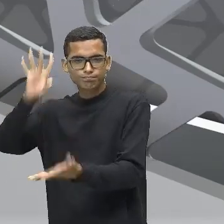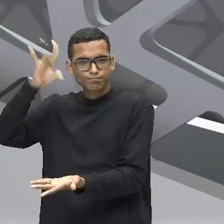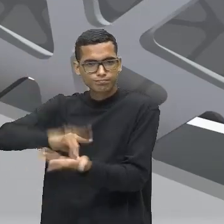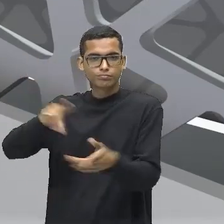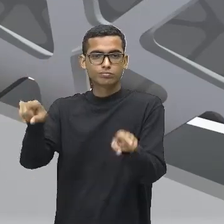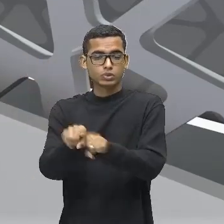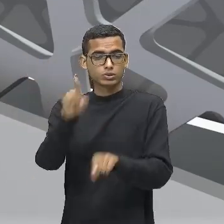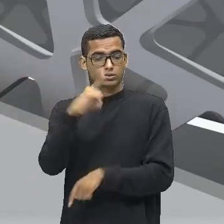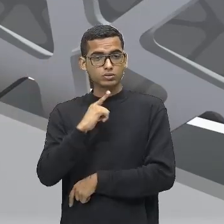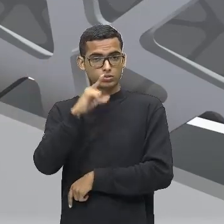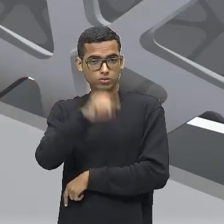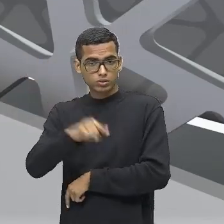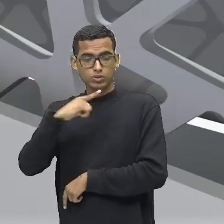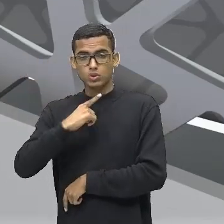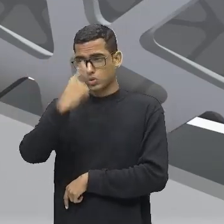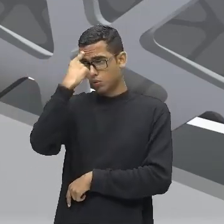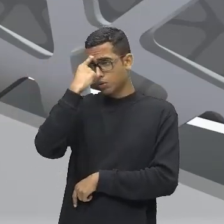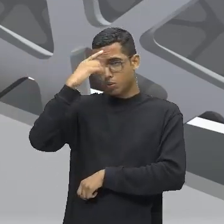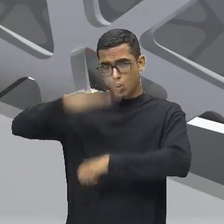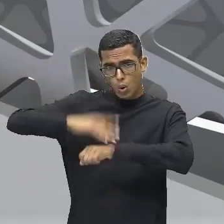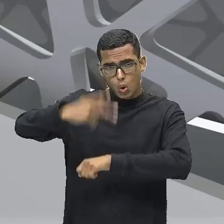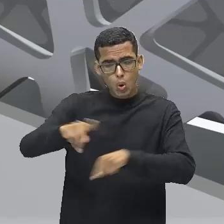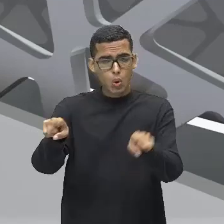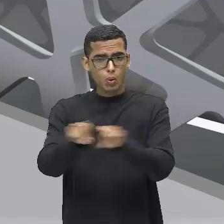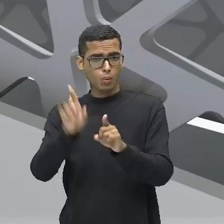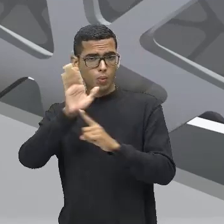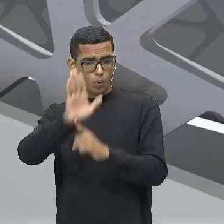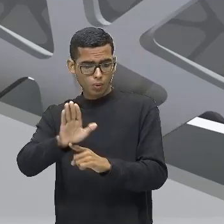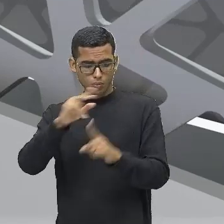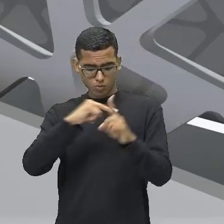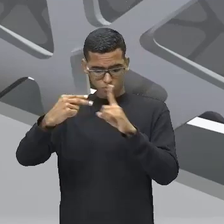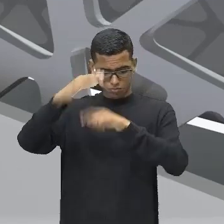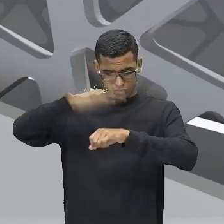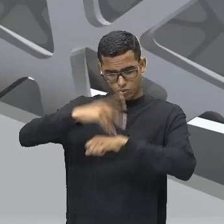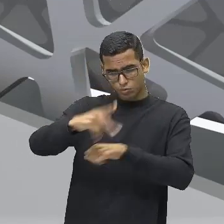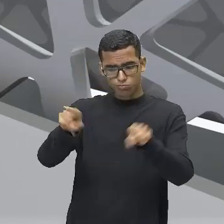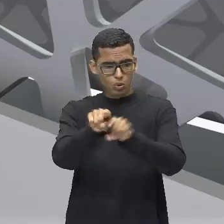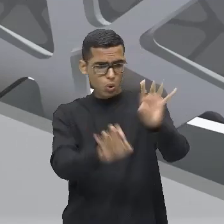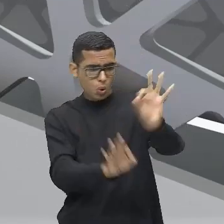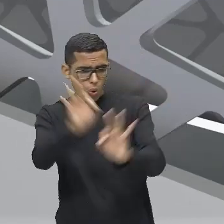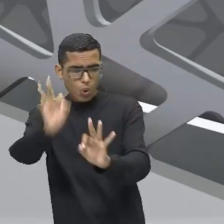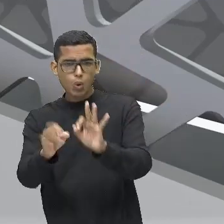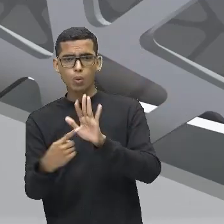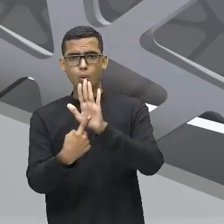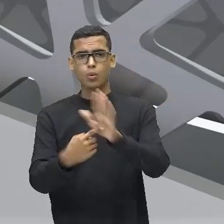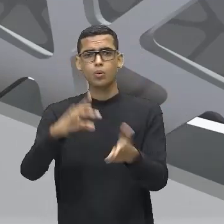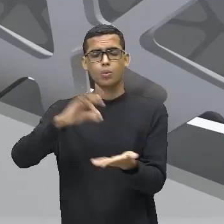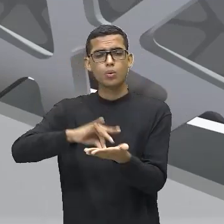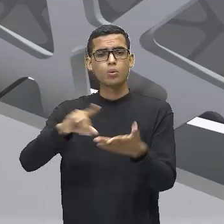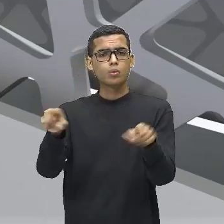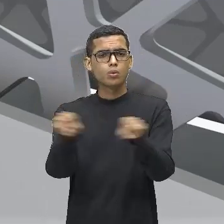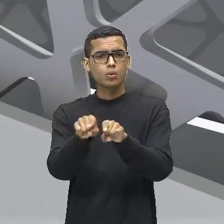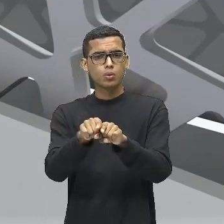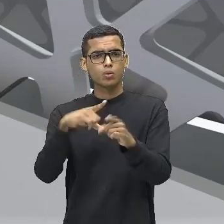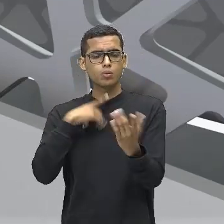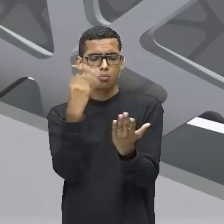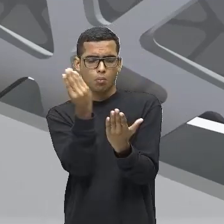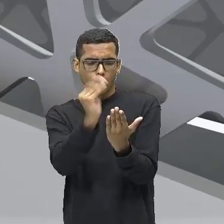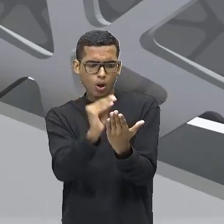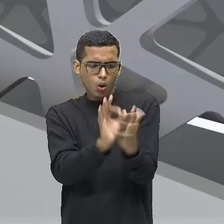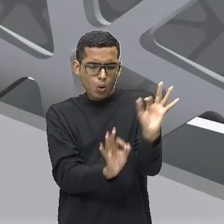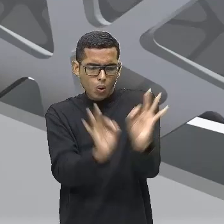você pensa, ou seja, planejar evidenciando o seu ponto de vista e planejar também colocando lá no seu